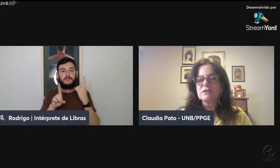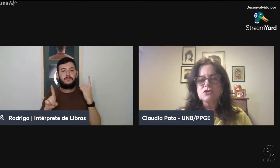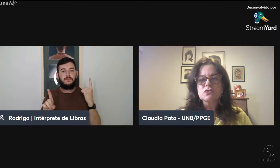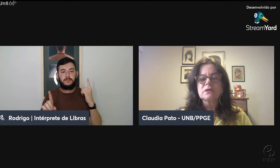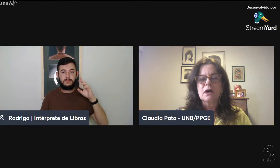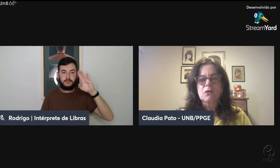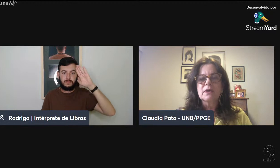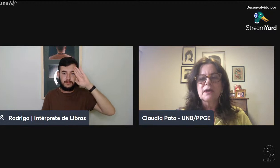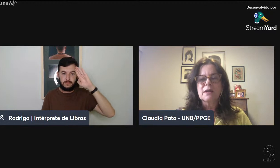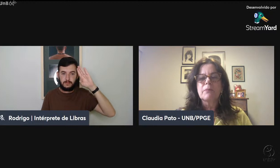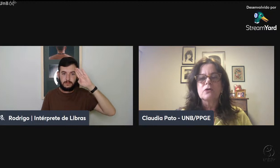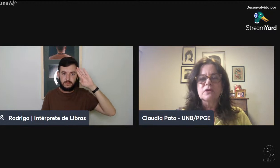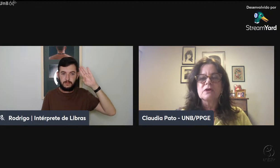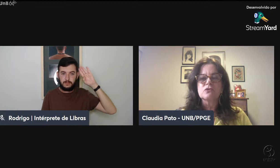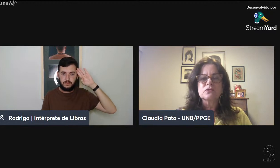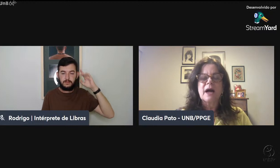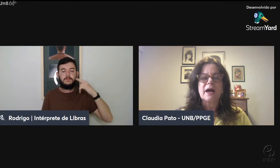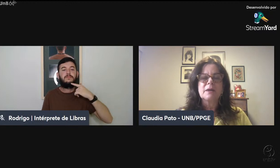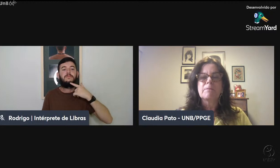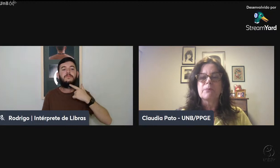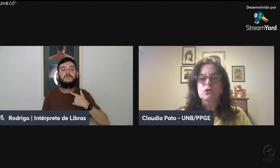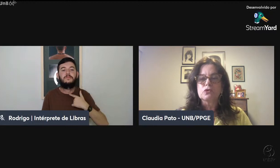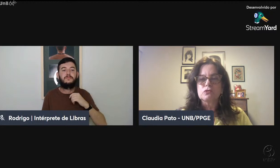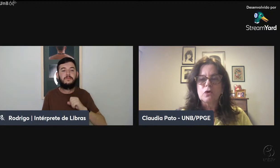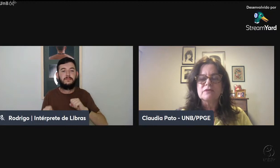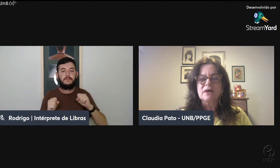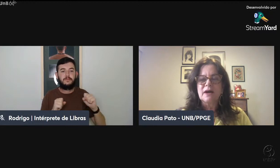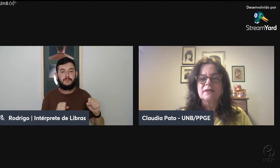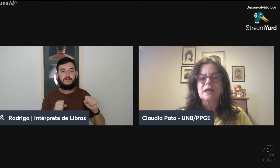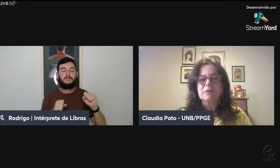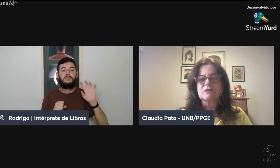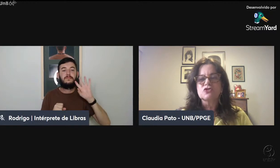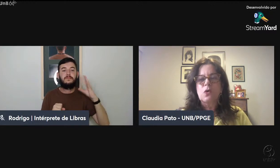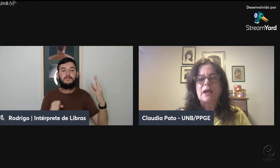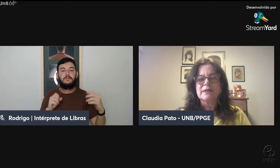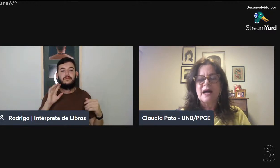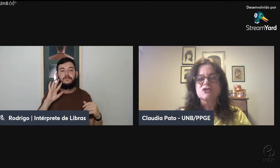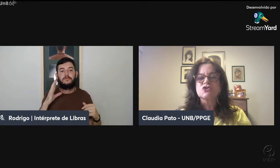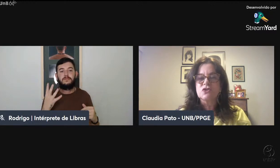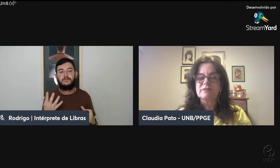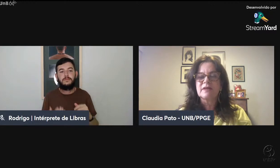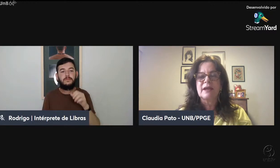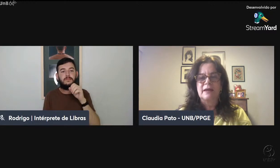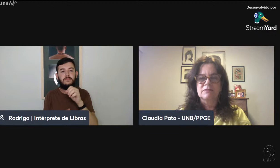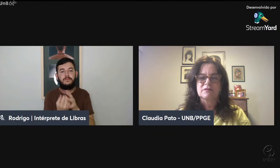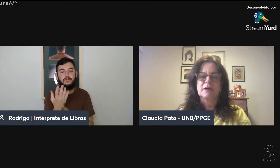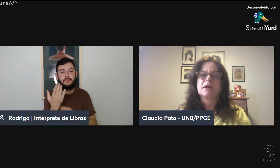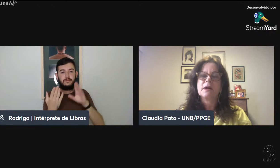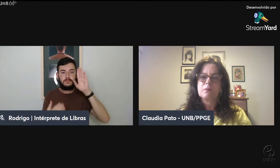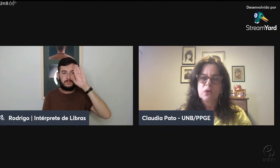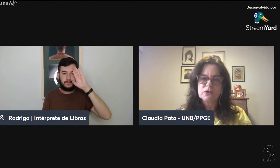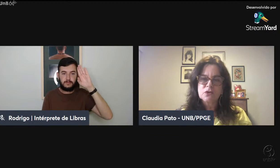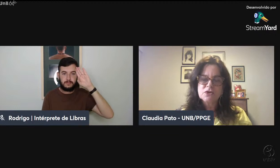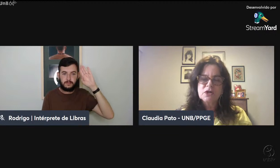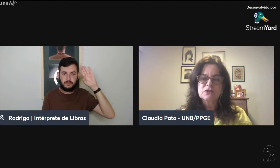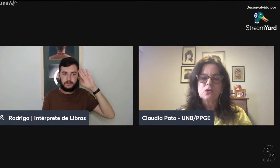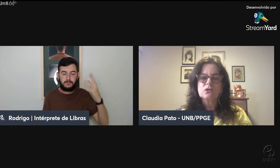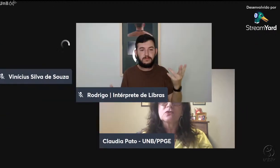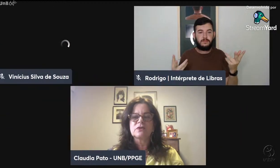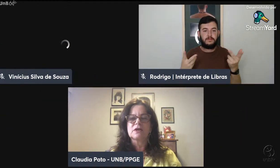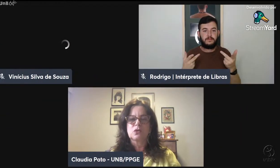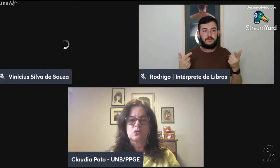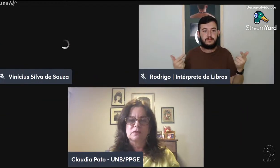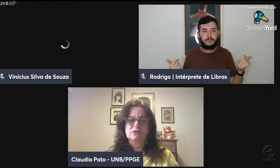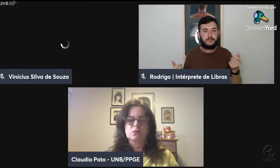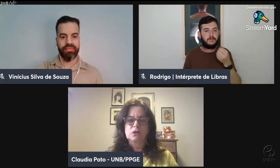e desejo então que ele possa resultar em produções acadêmicas de qualidade e de excelência. Boa noite a